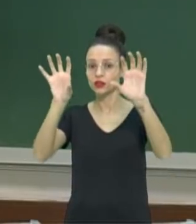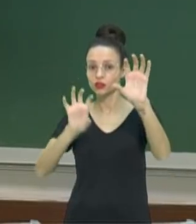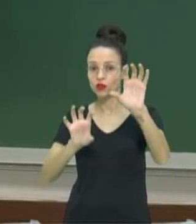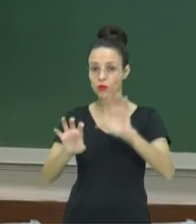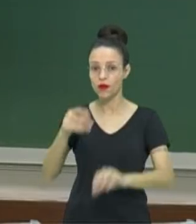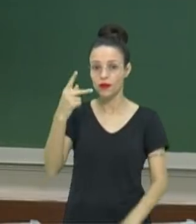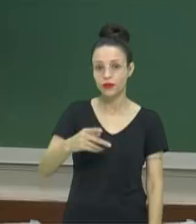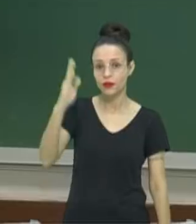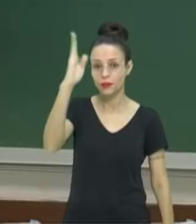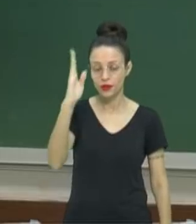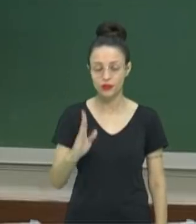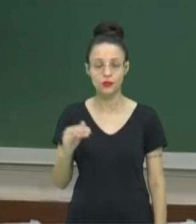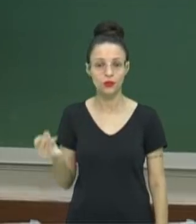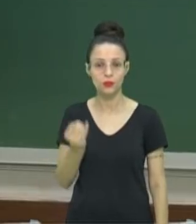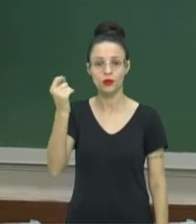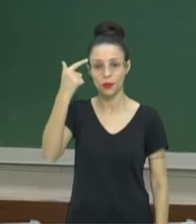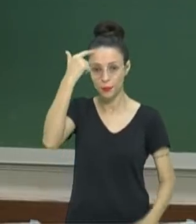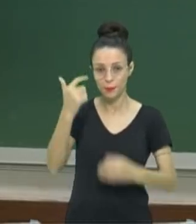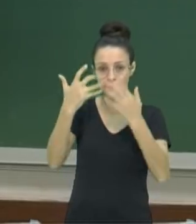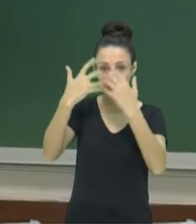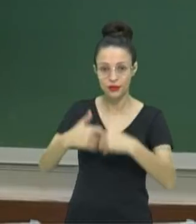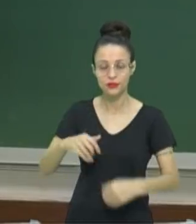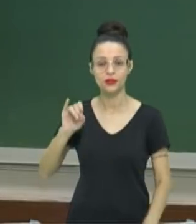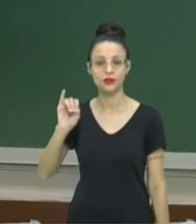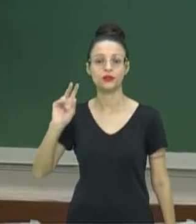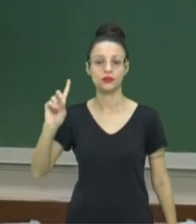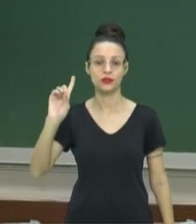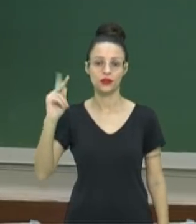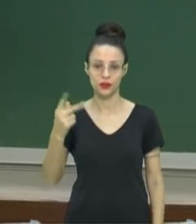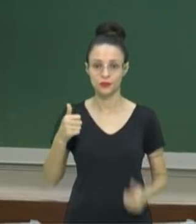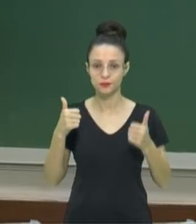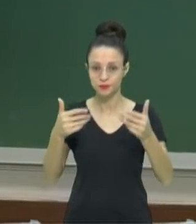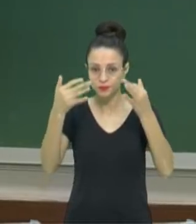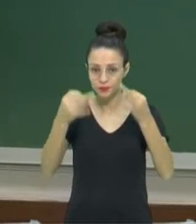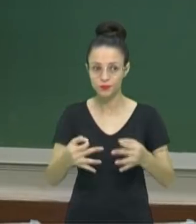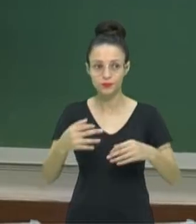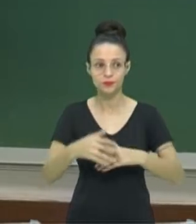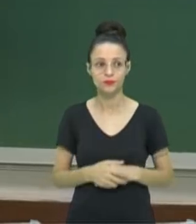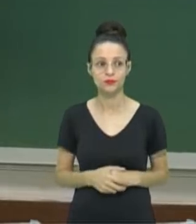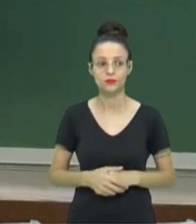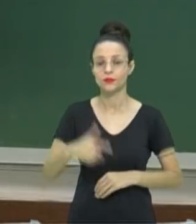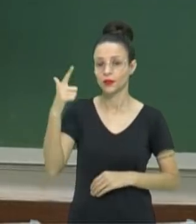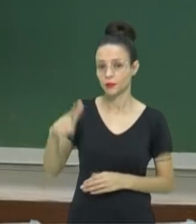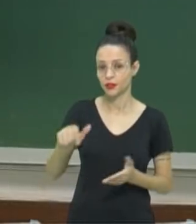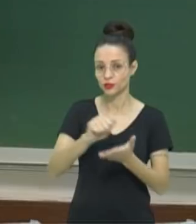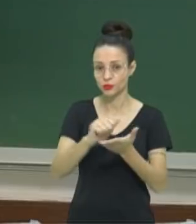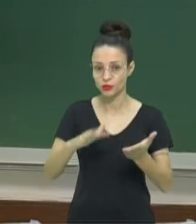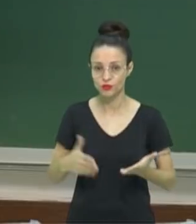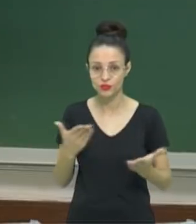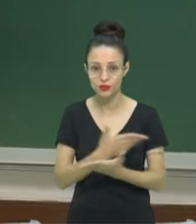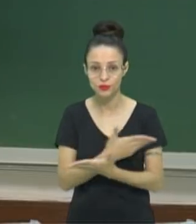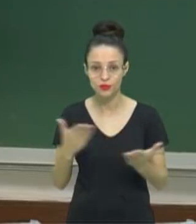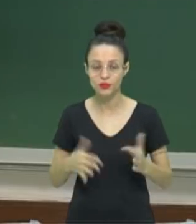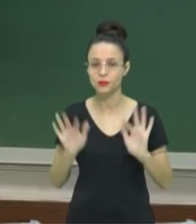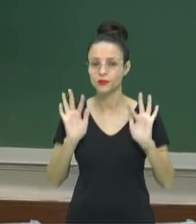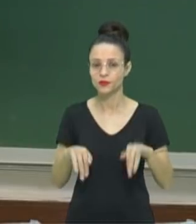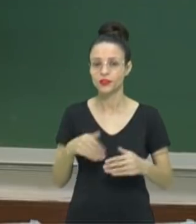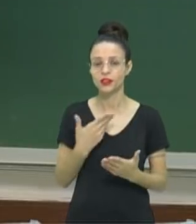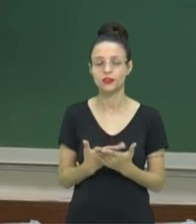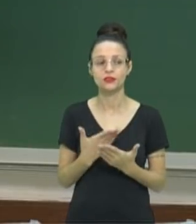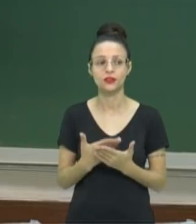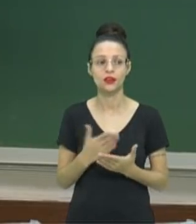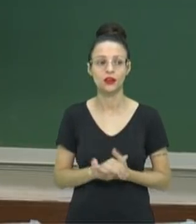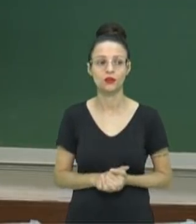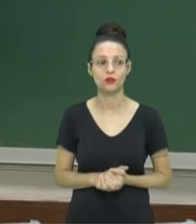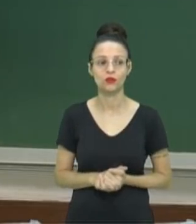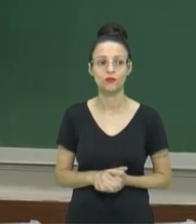Brasil. Importante a gente pensar ali na questão do IDH, certo? E aí, mais uma atividadezinha ali para a gente finalizar nossa